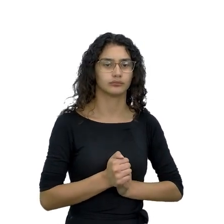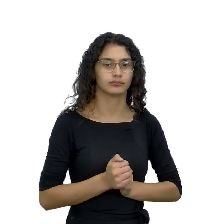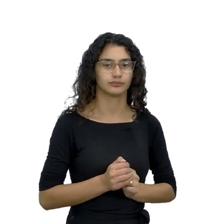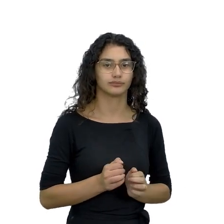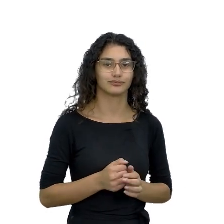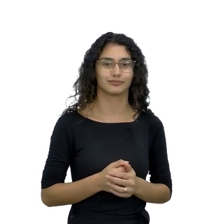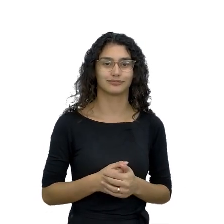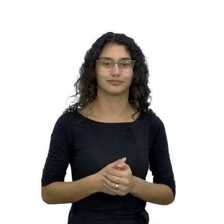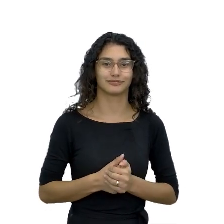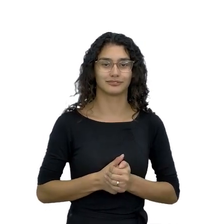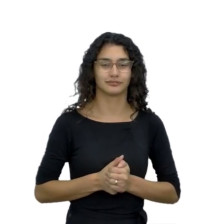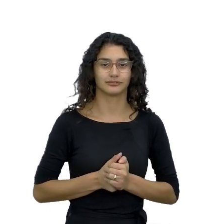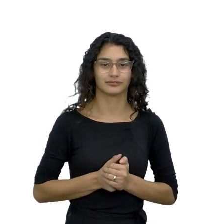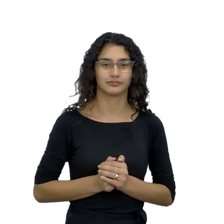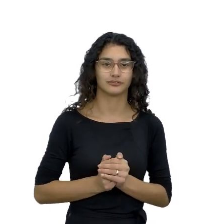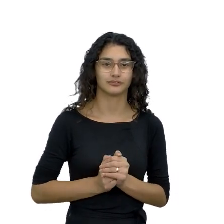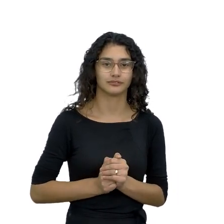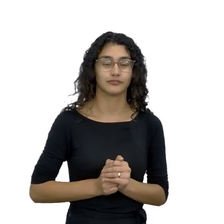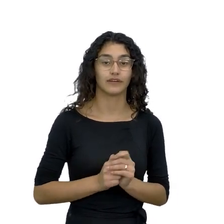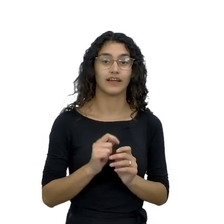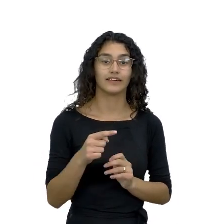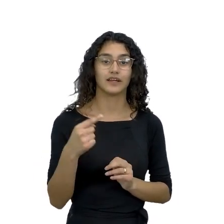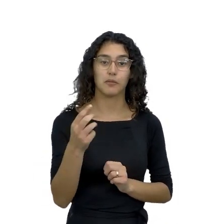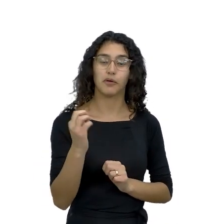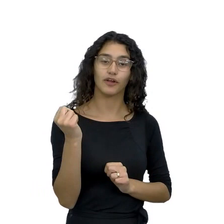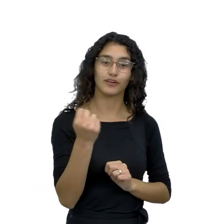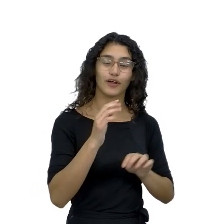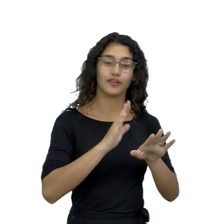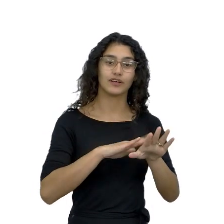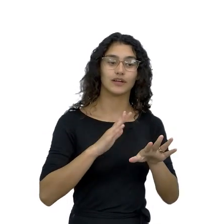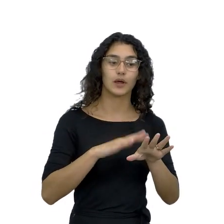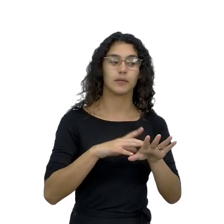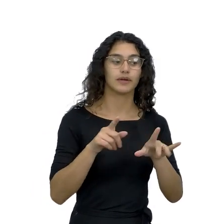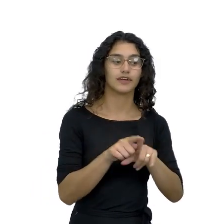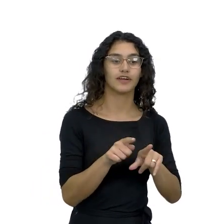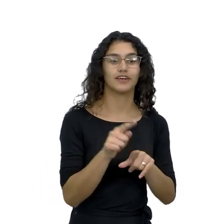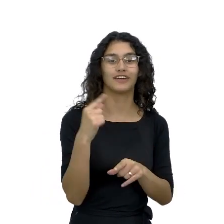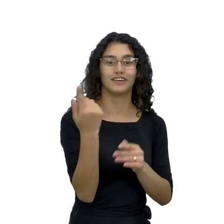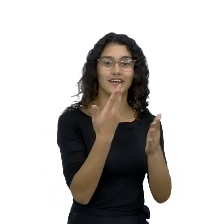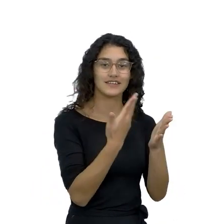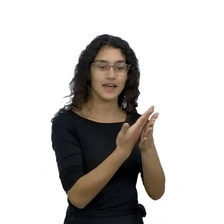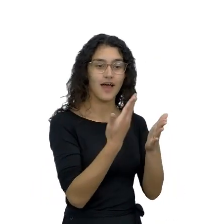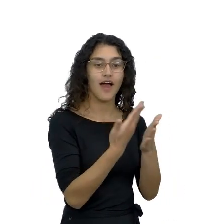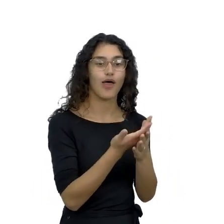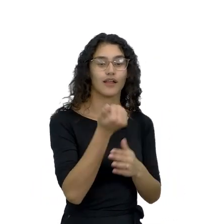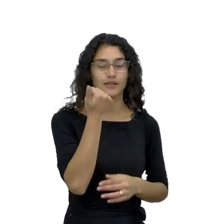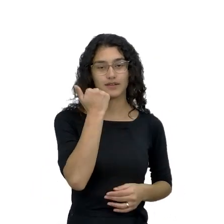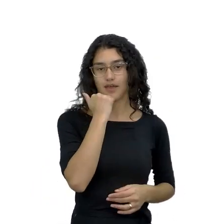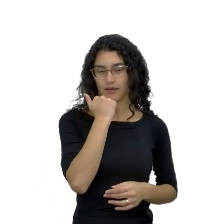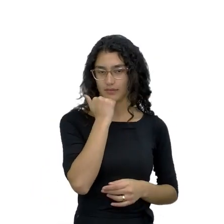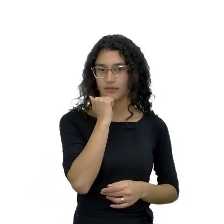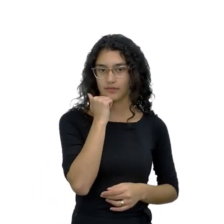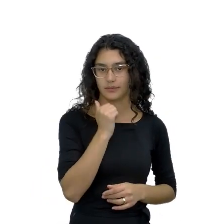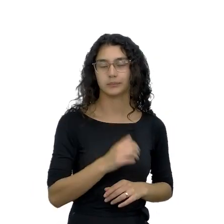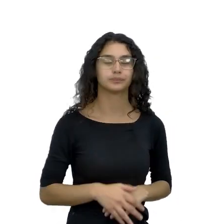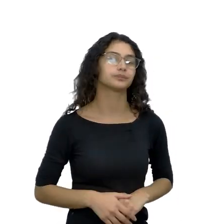Depois dessa abordagem, nós partiríamos para a nossa aula de ciências,